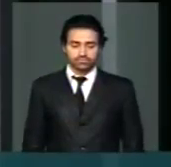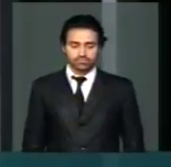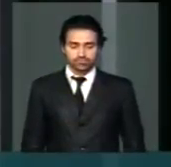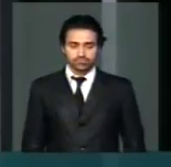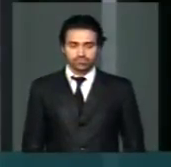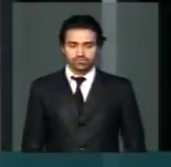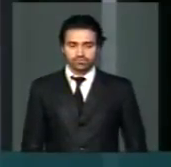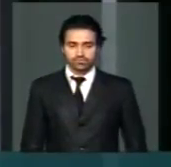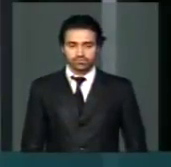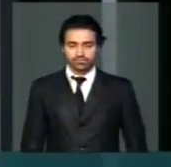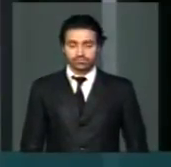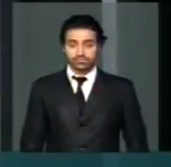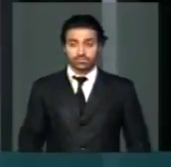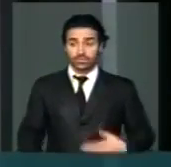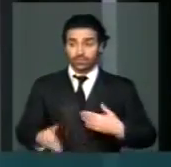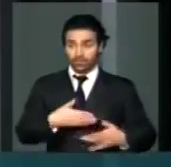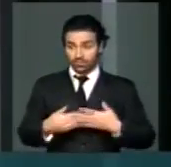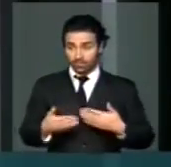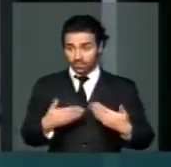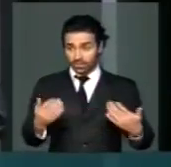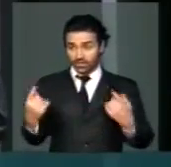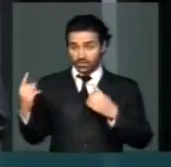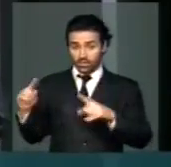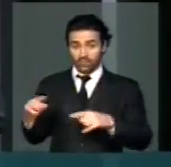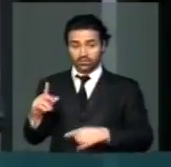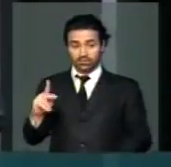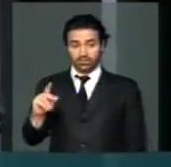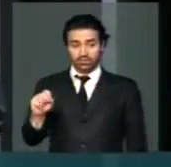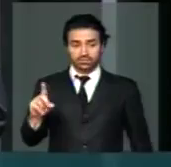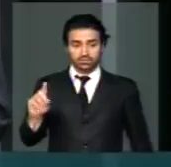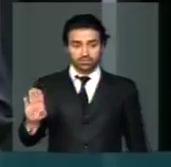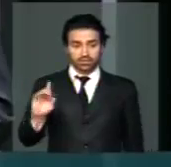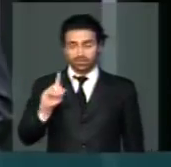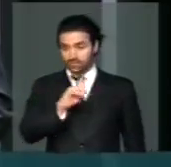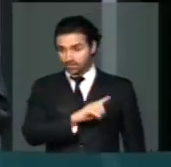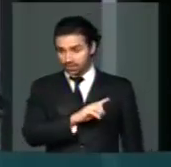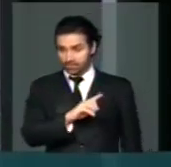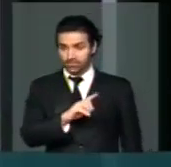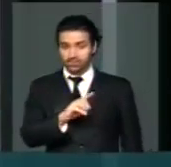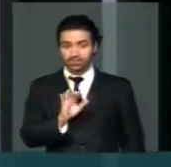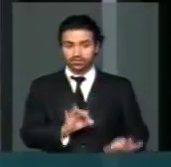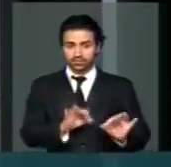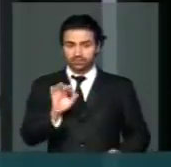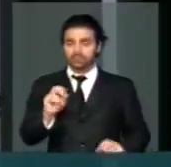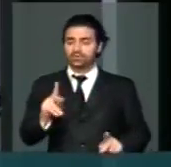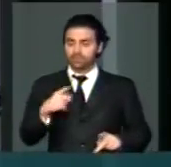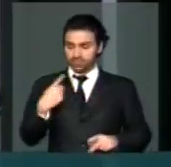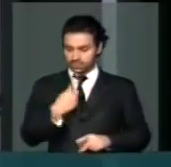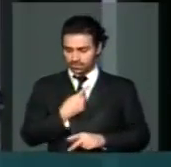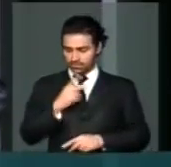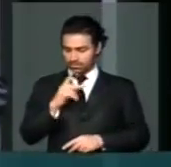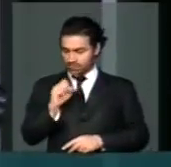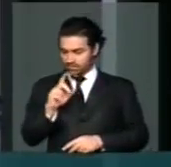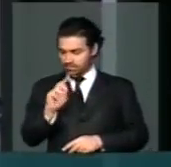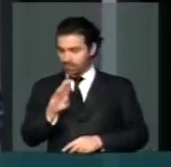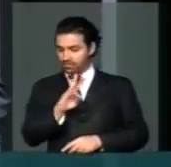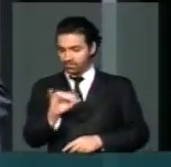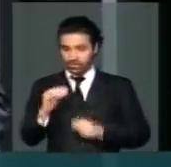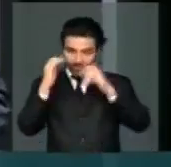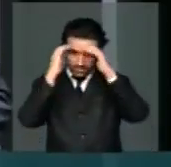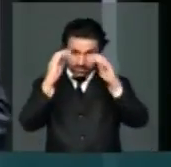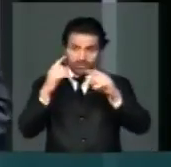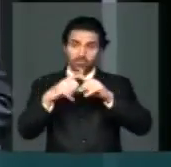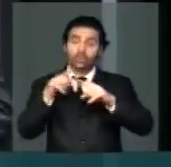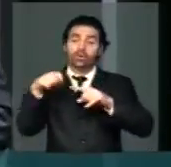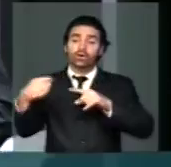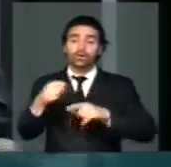que se posicionar contra o PSDB naquela corte, terá o respeito do PSDB, porque é ministro da